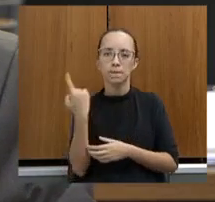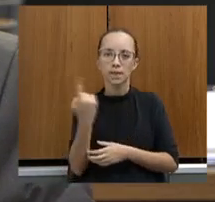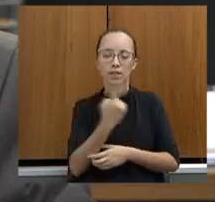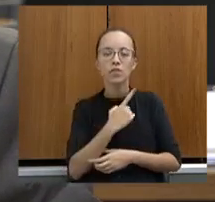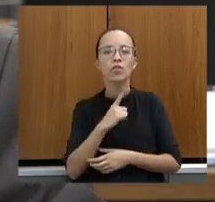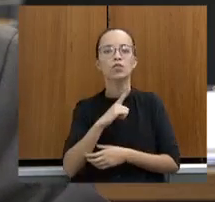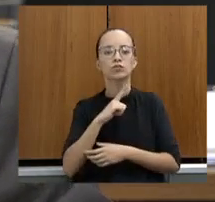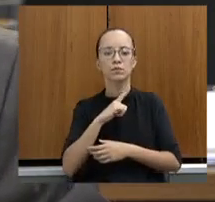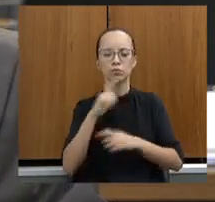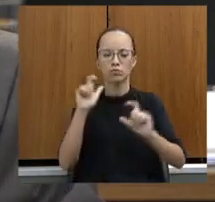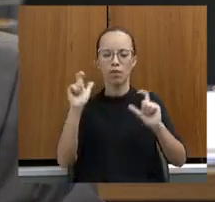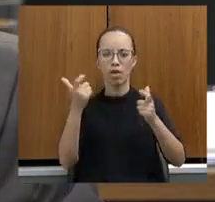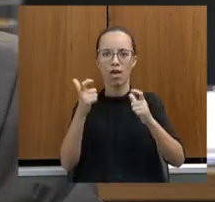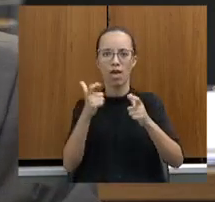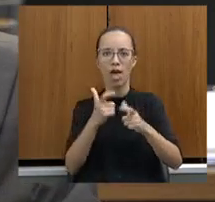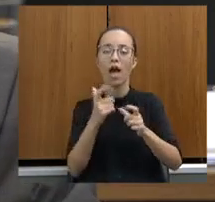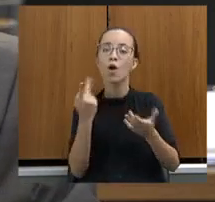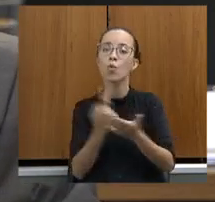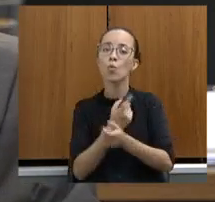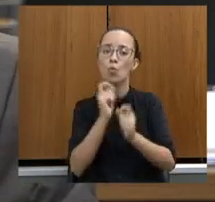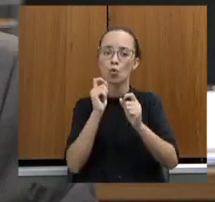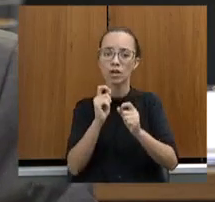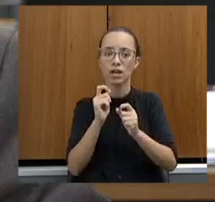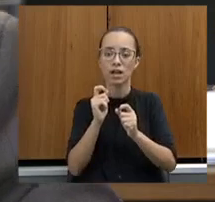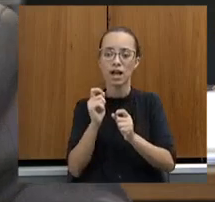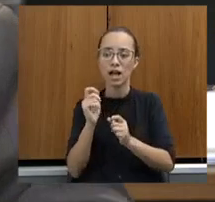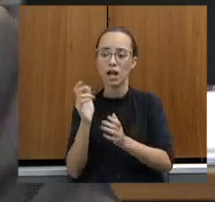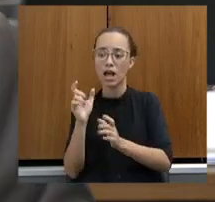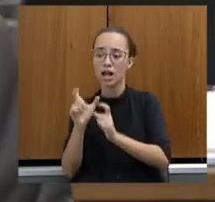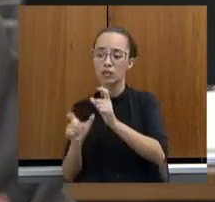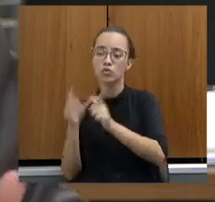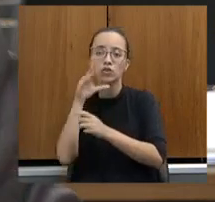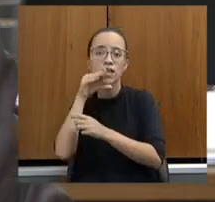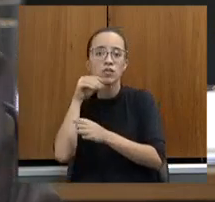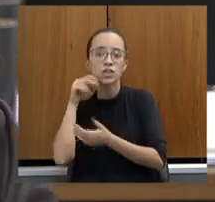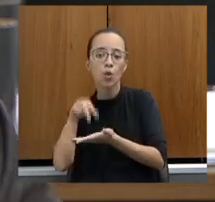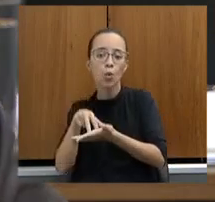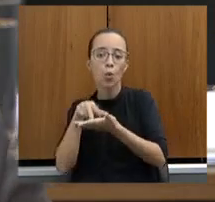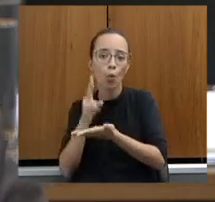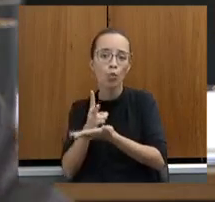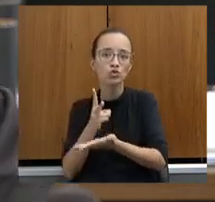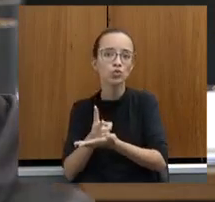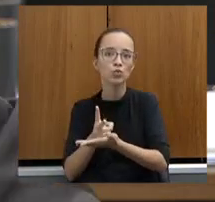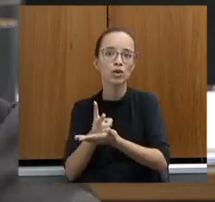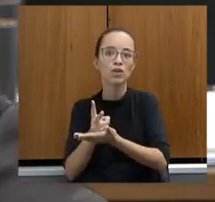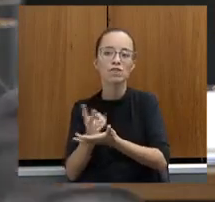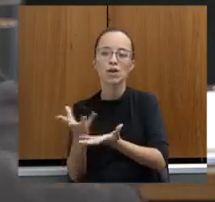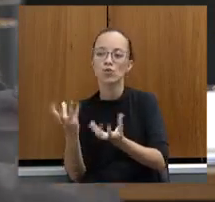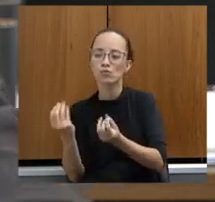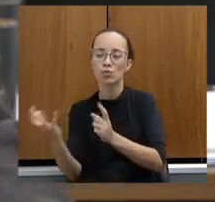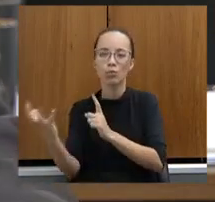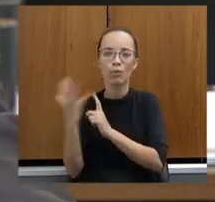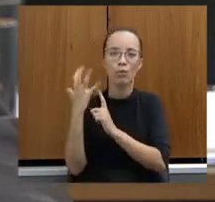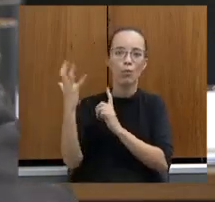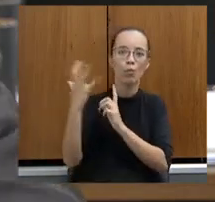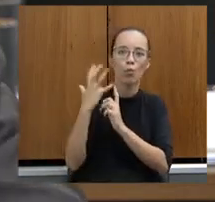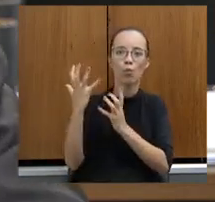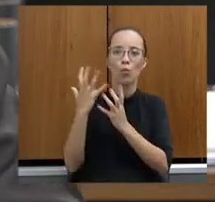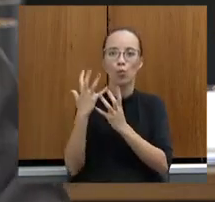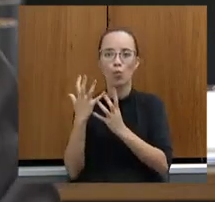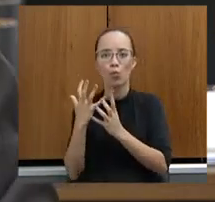desse efetivo há uma sobrecarga de trabalho e quem fica a sobrecarga de trabalho provoca que nós chamamos do